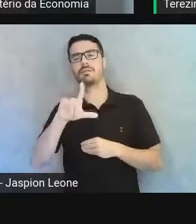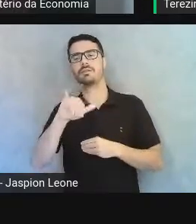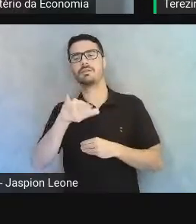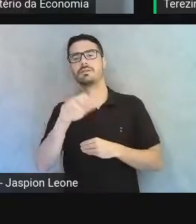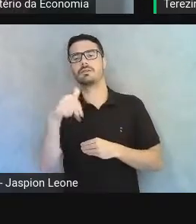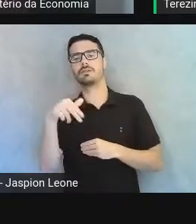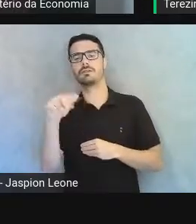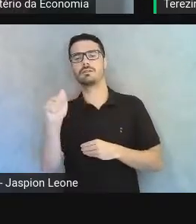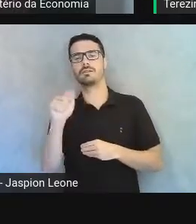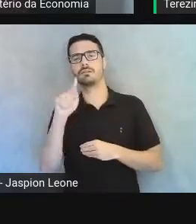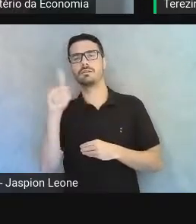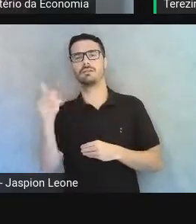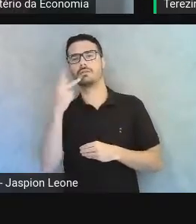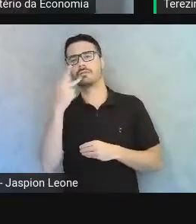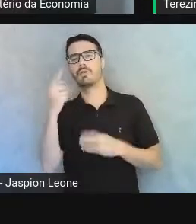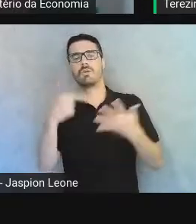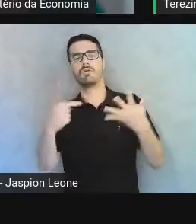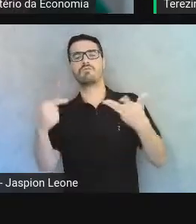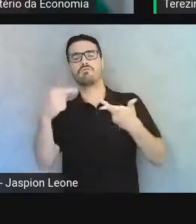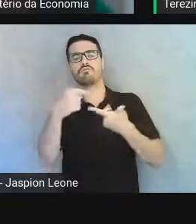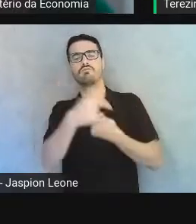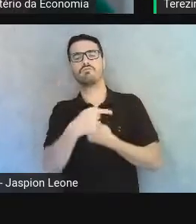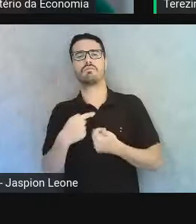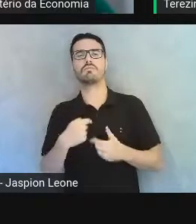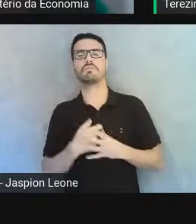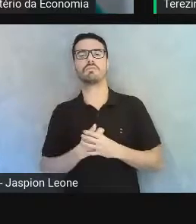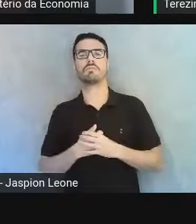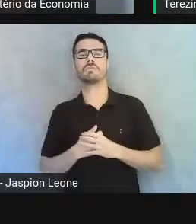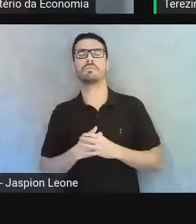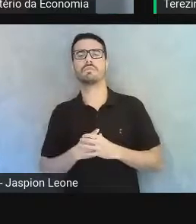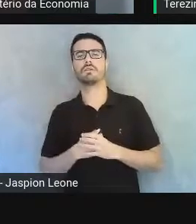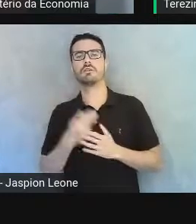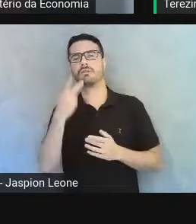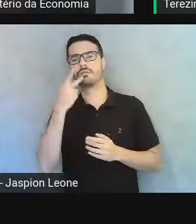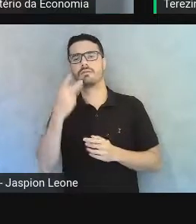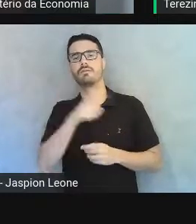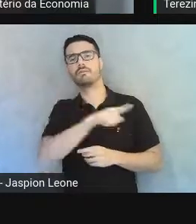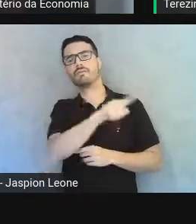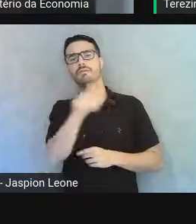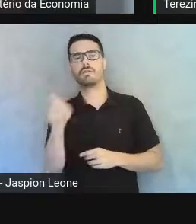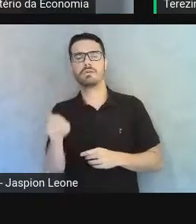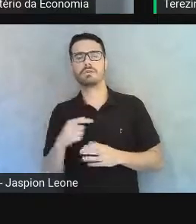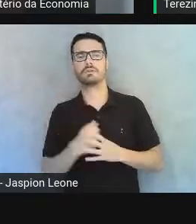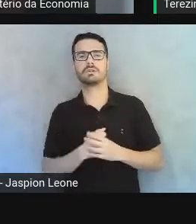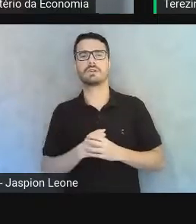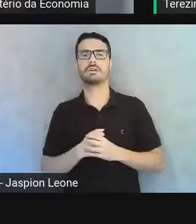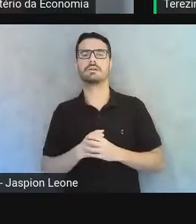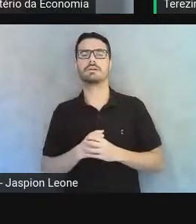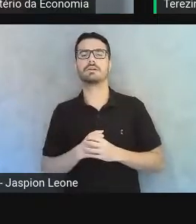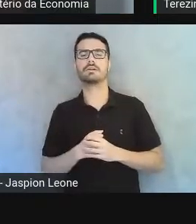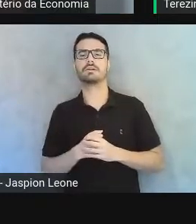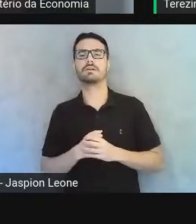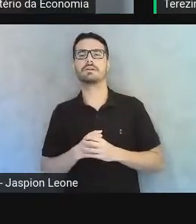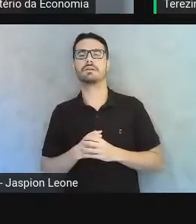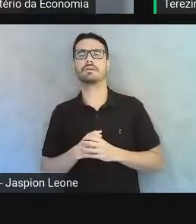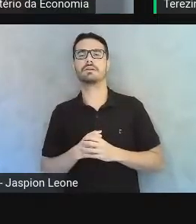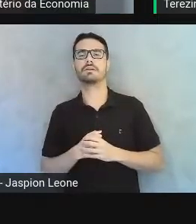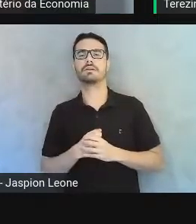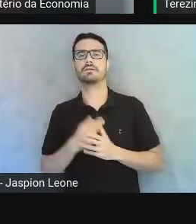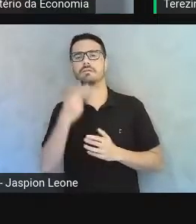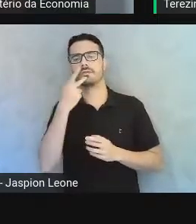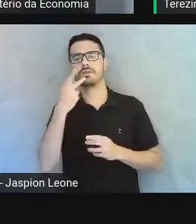série de questões. Obrigada, Celina. Ela diz, gostei disso, quer dizer, acho que ela gostou da apresentação como um